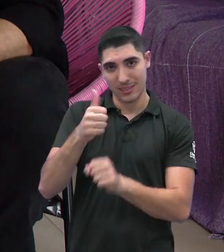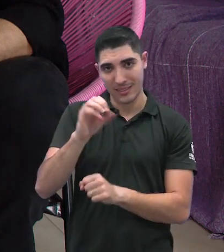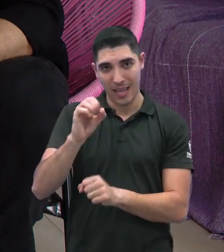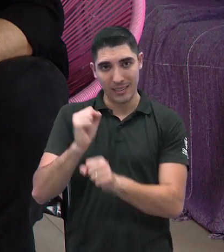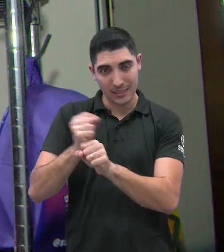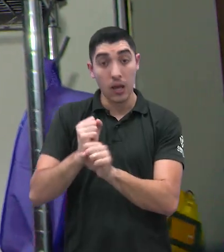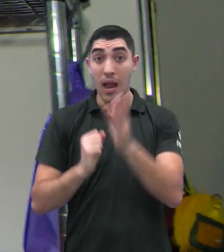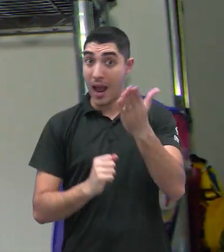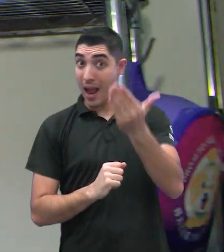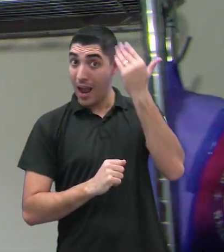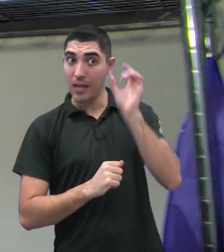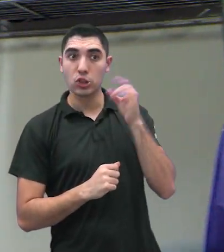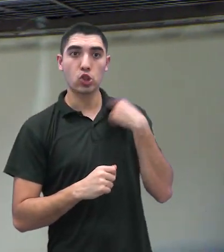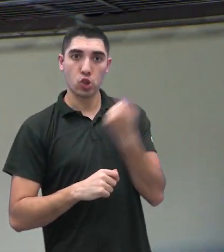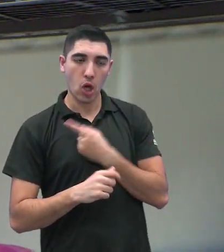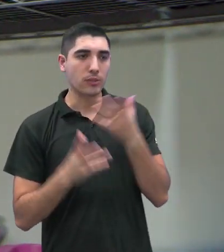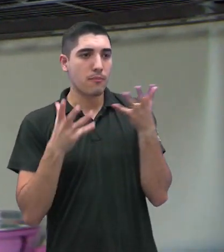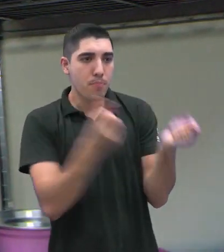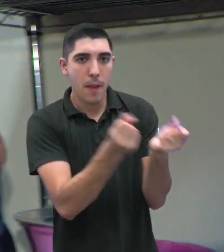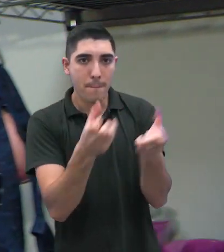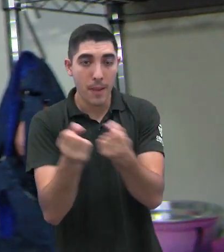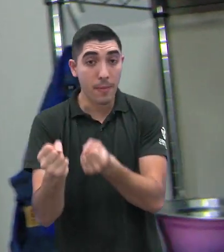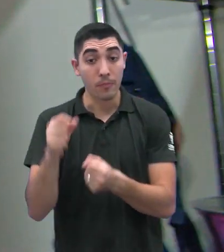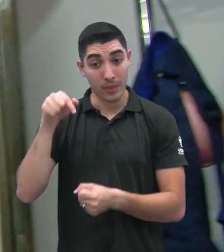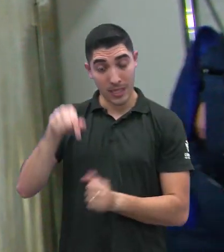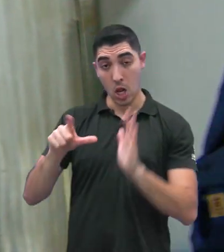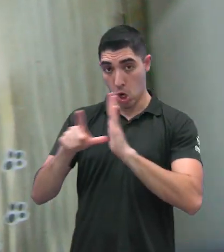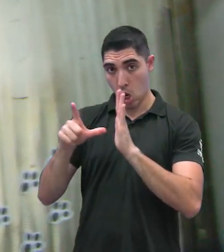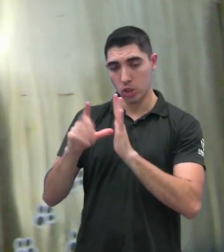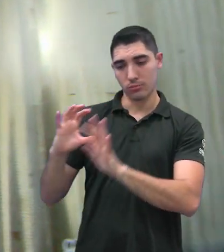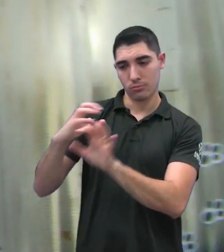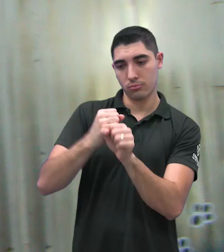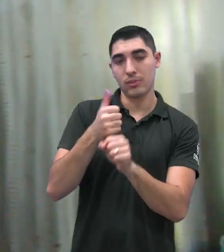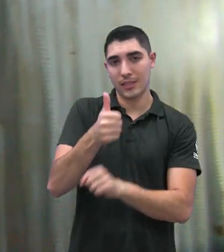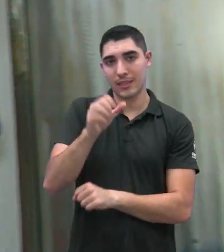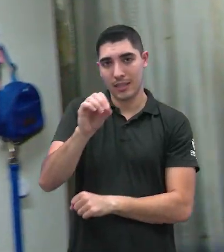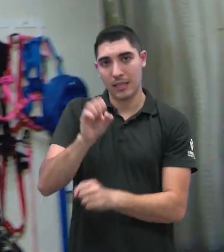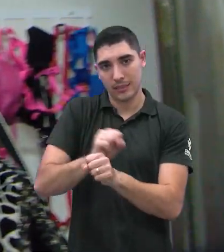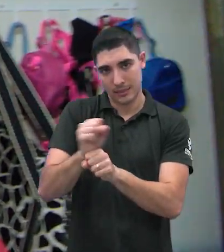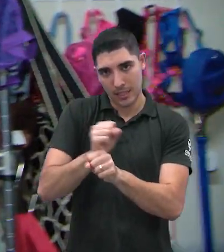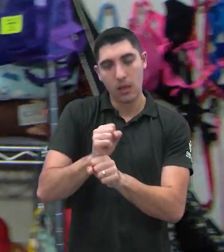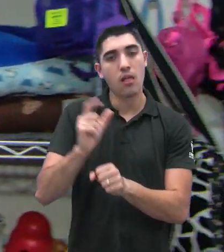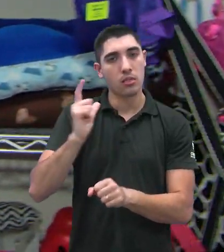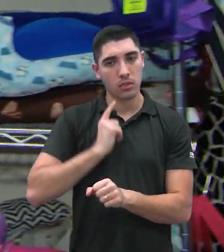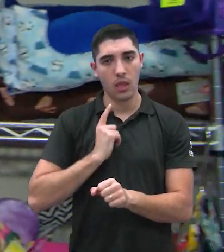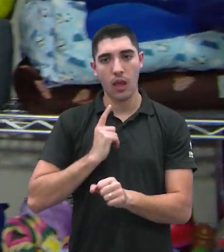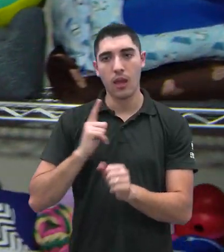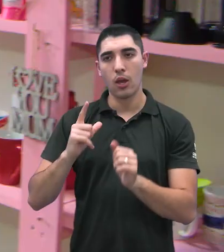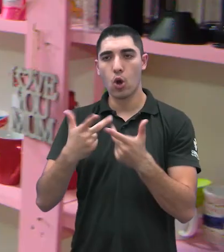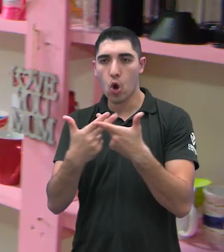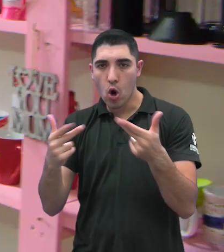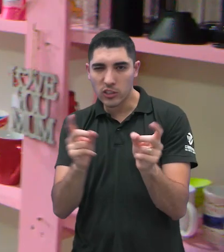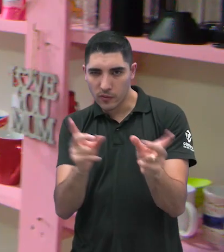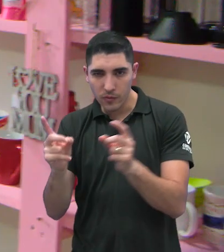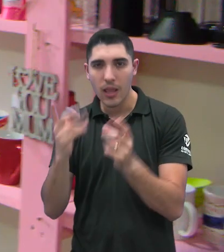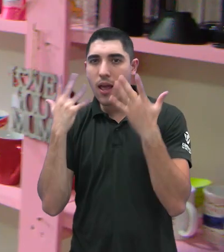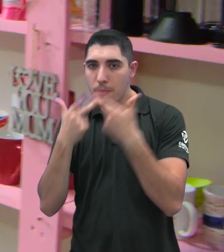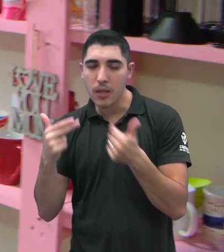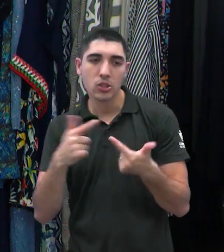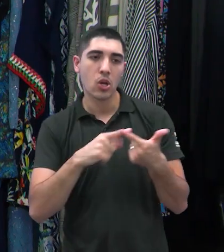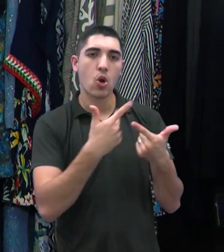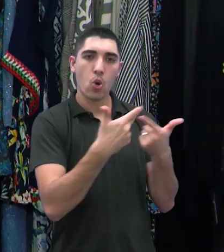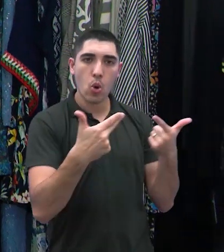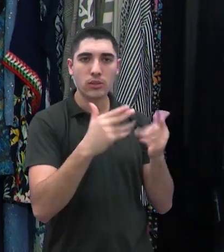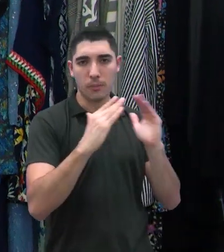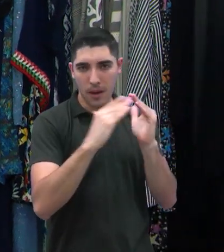vira-latas, que antigamente a gente fazia muito, né? O Bazar tem 10 anos, a gente tem aqui parte pet, a gente tem coisas para casa,